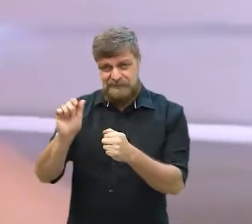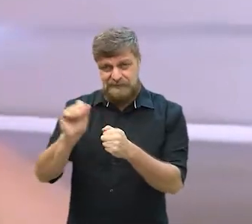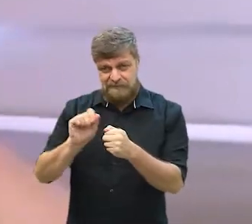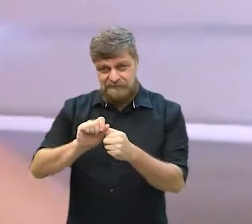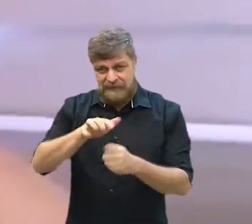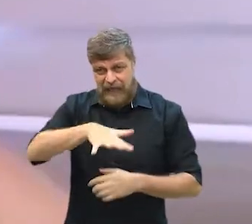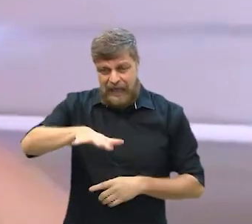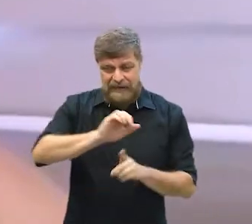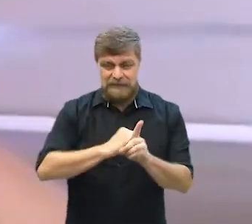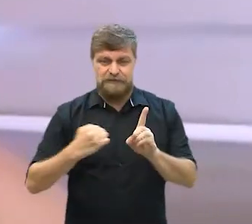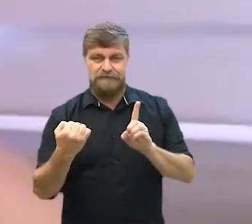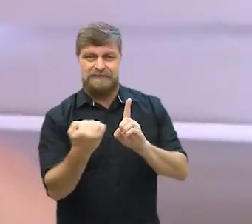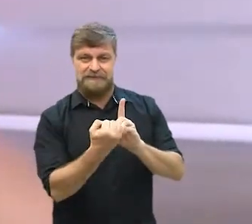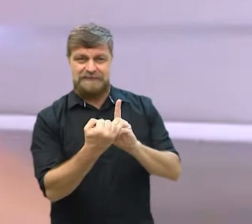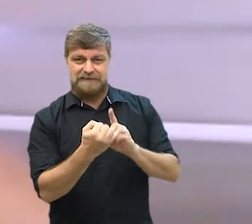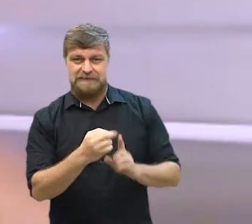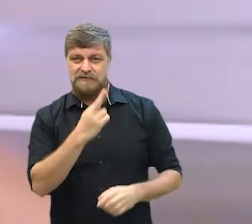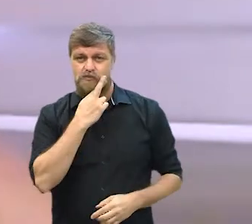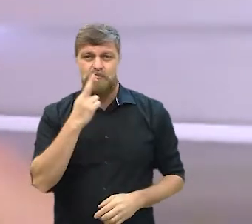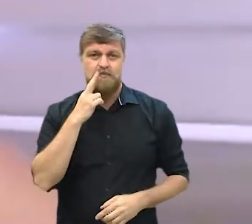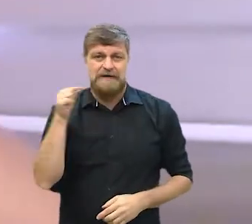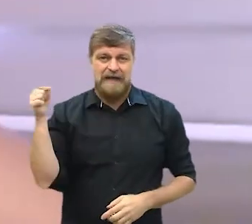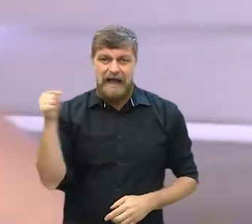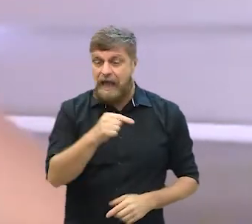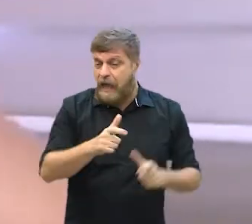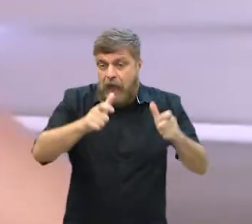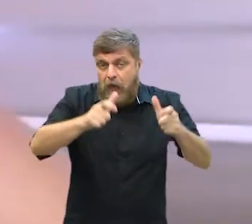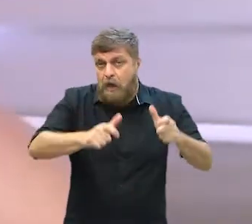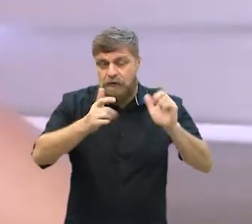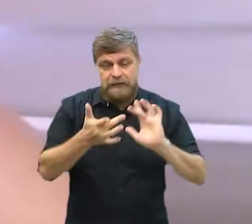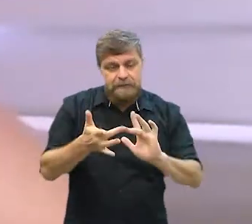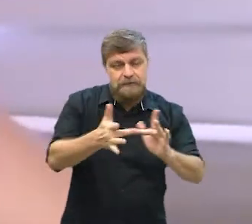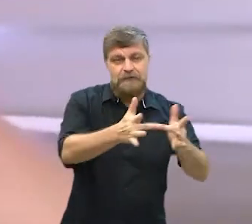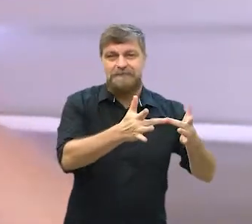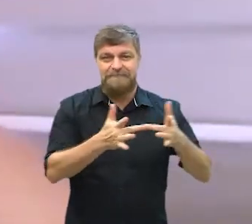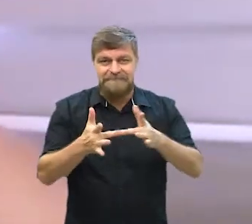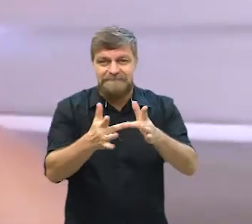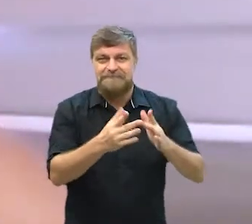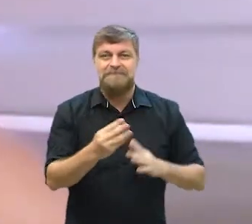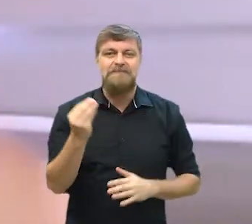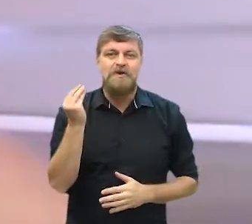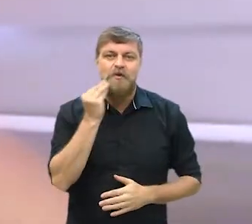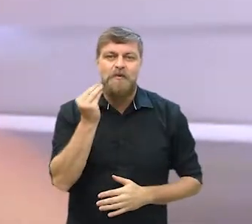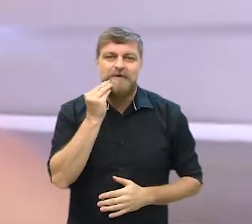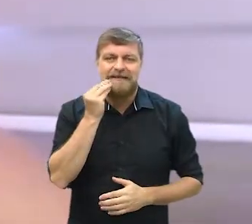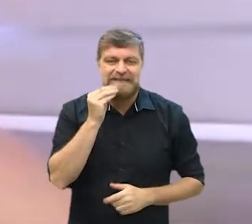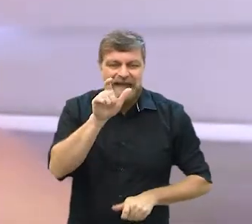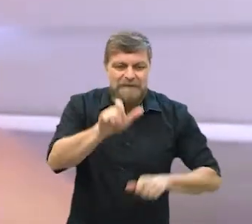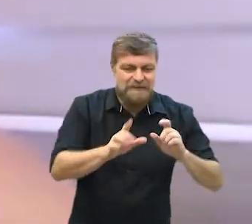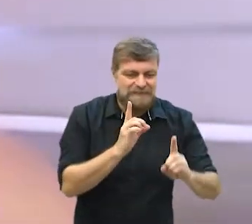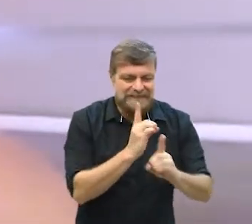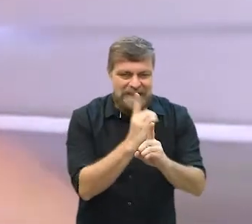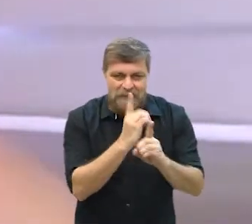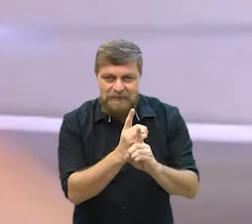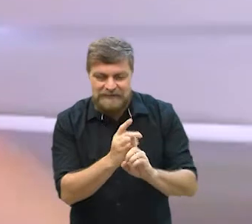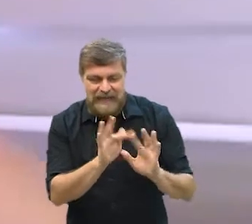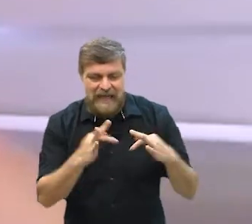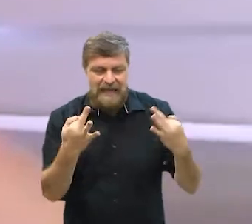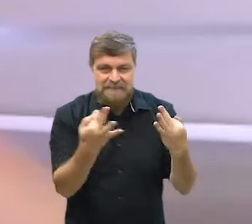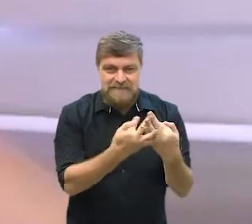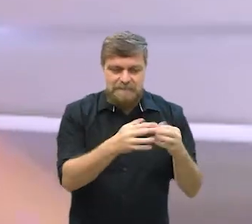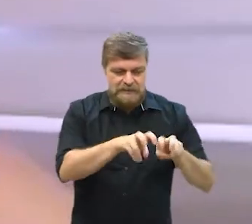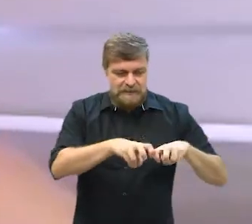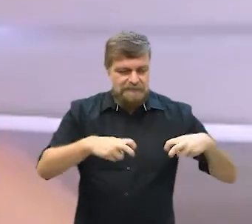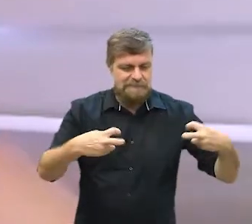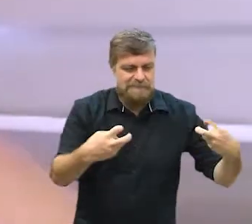impactou demais essa parte social, e o restaurante nada mais é do que aquela oportunidade de socializar, de ter contato